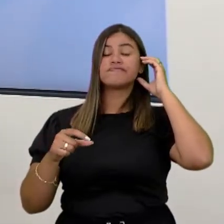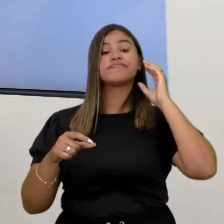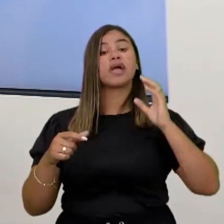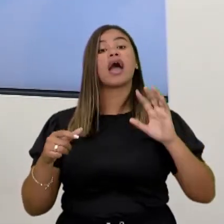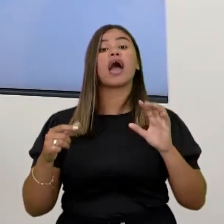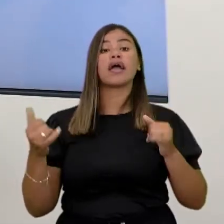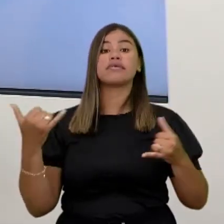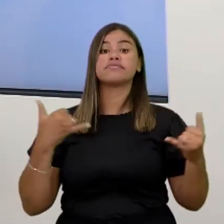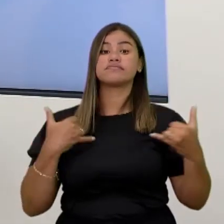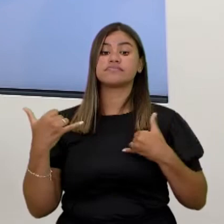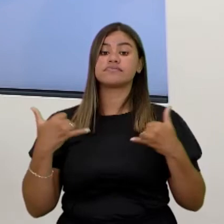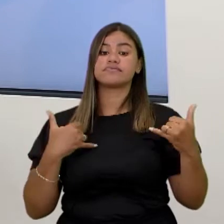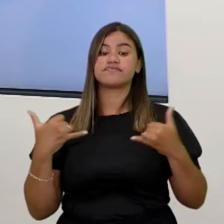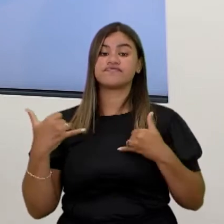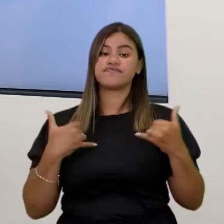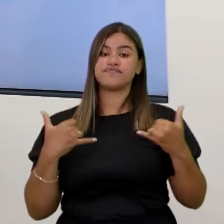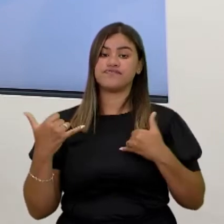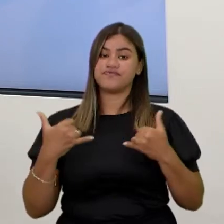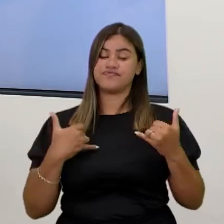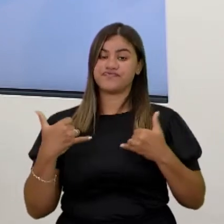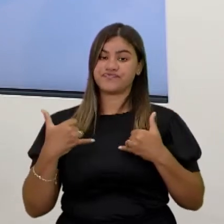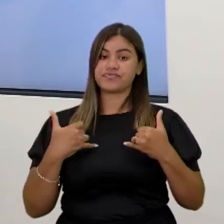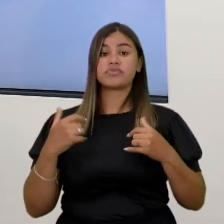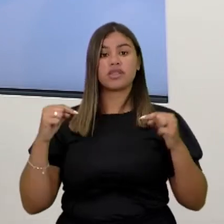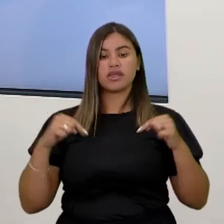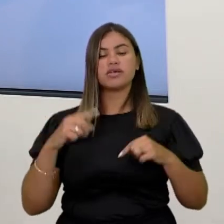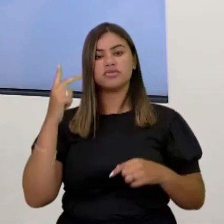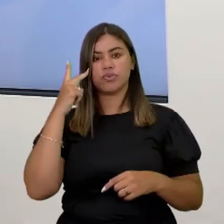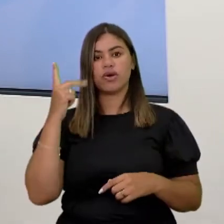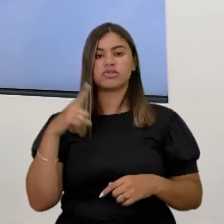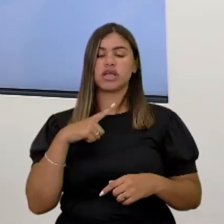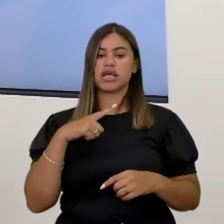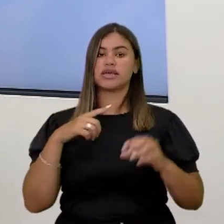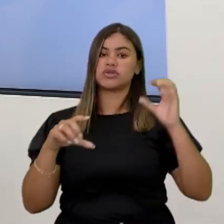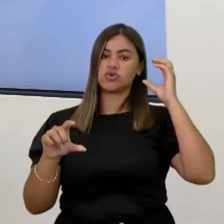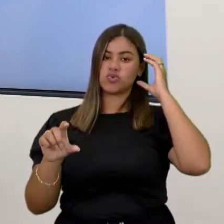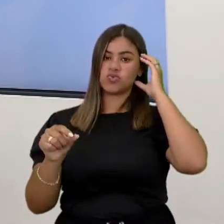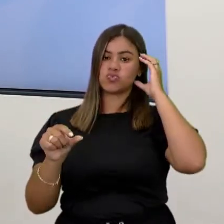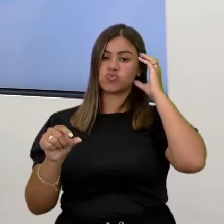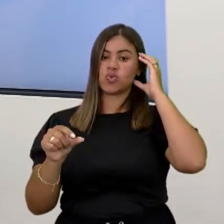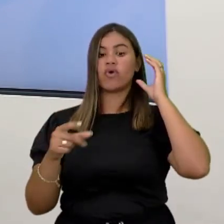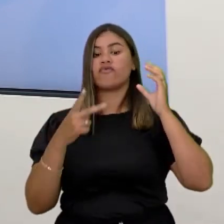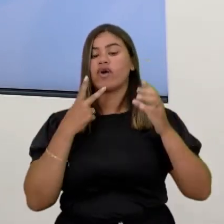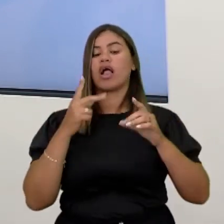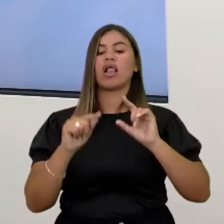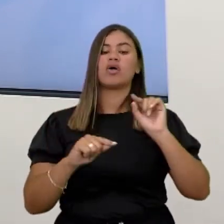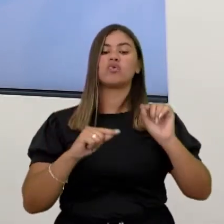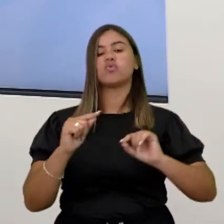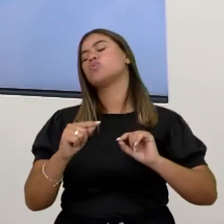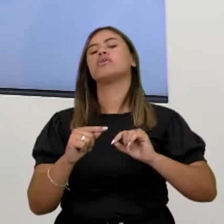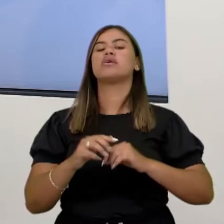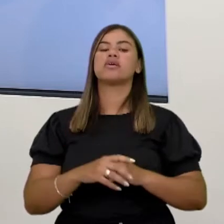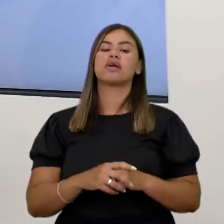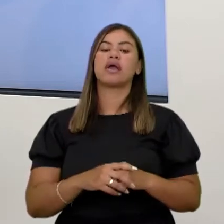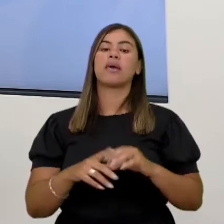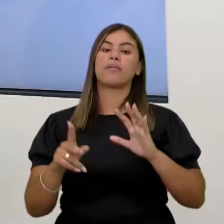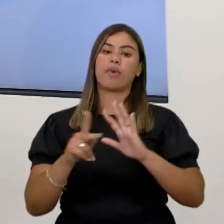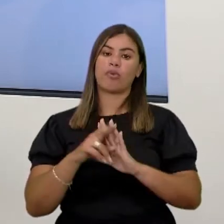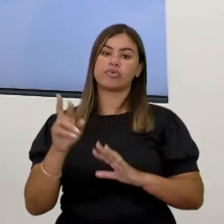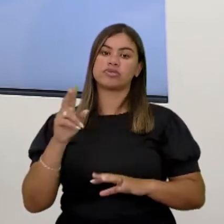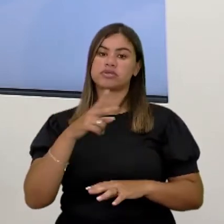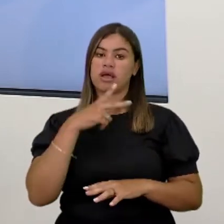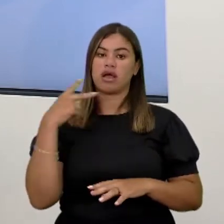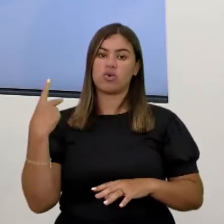de notícias que eu gosto de ouvir aqui em São Paulo, e as 2 falaram sobre o mesmo assunto. Elas falaram do assunto da Rússia e